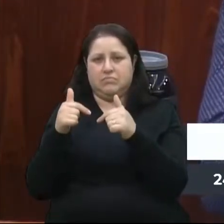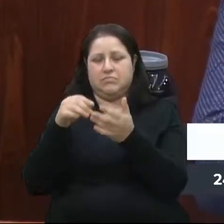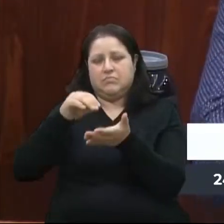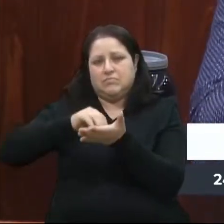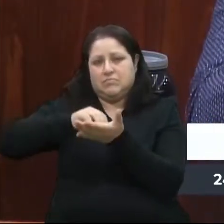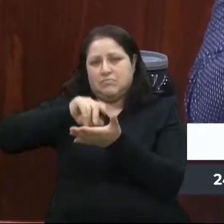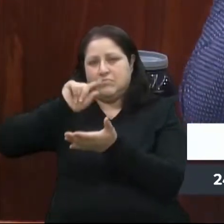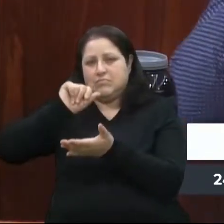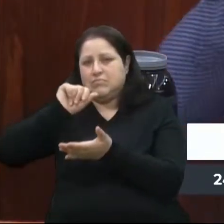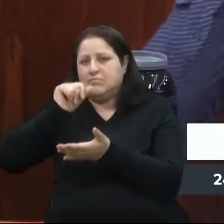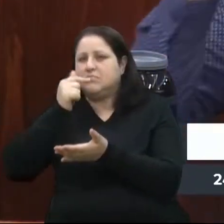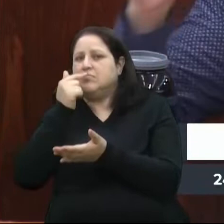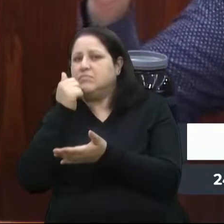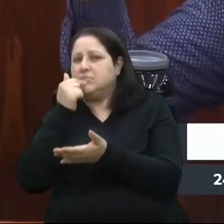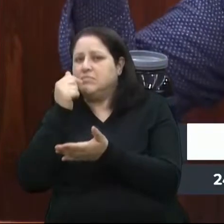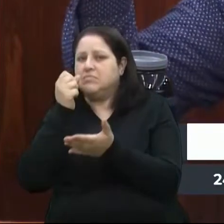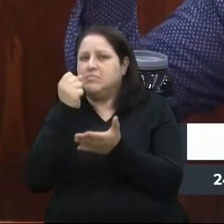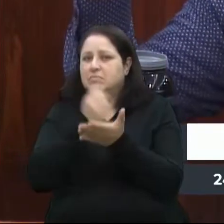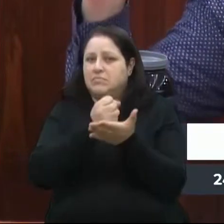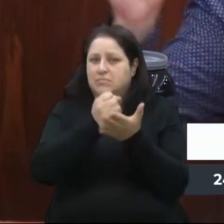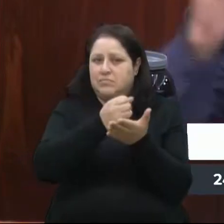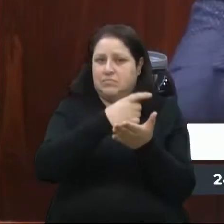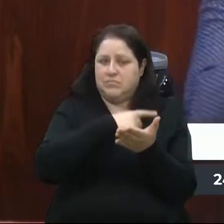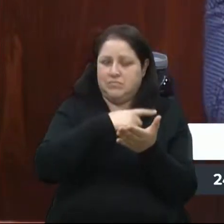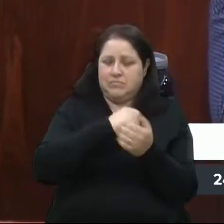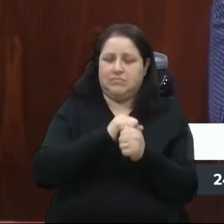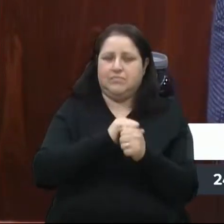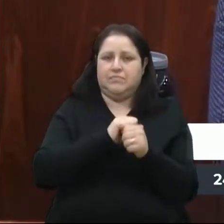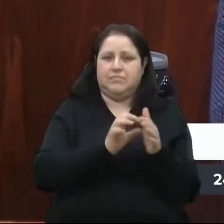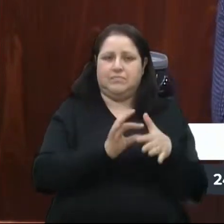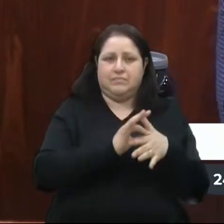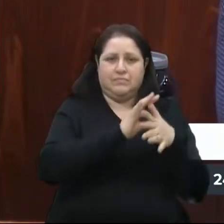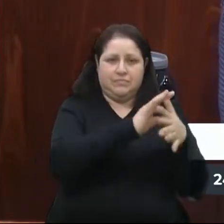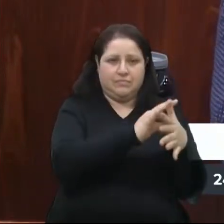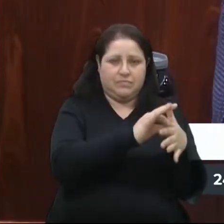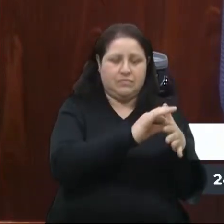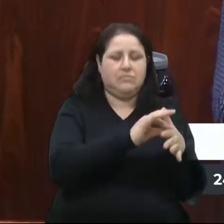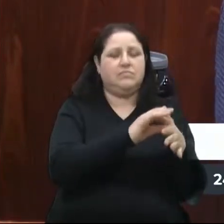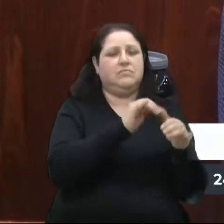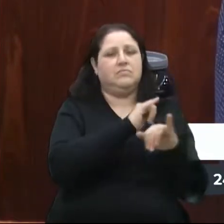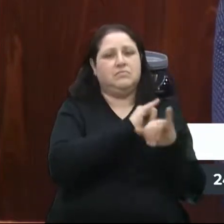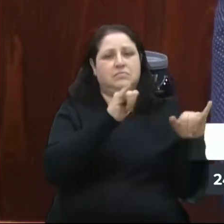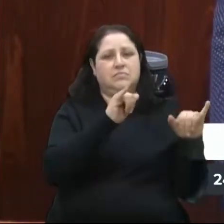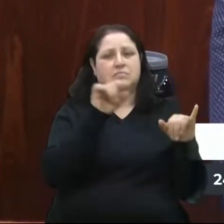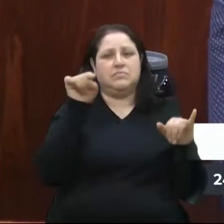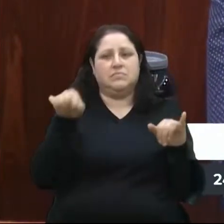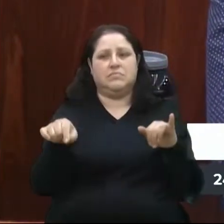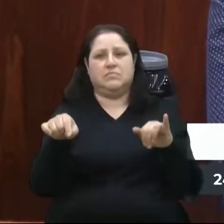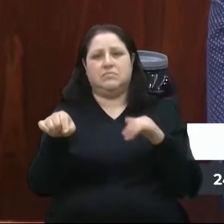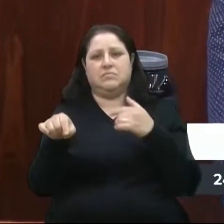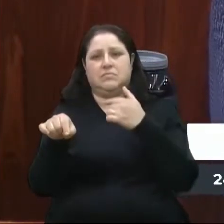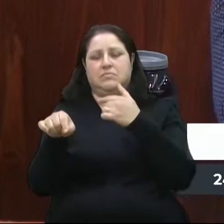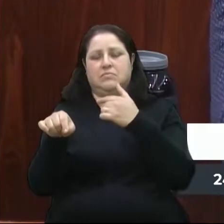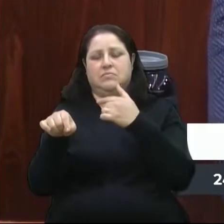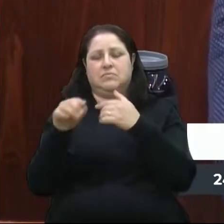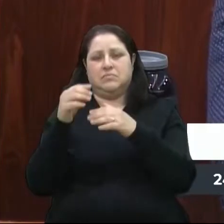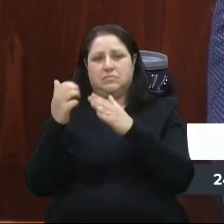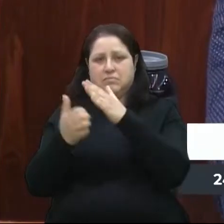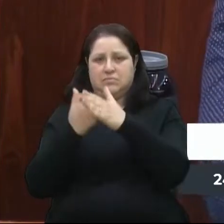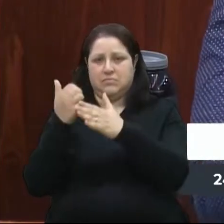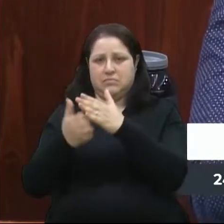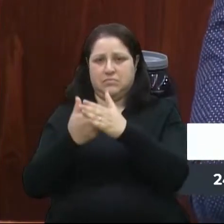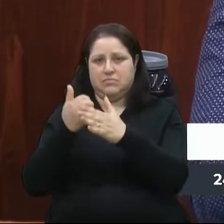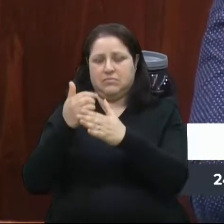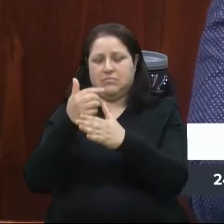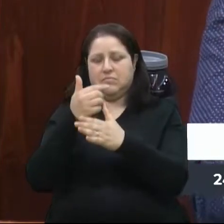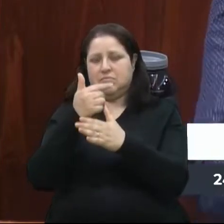bem, as informações que a liderança do governo, que o governo passa, é de que a Visate não está operando no vermelho, de que não há o